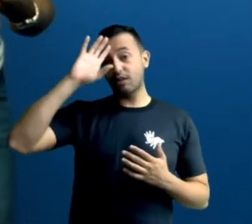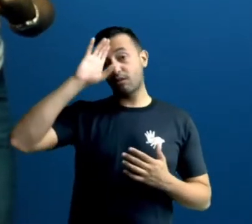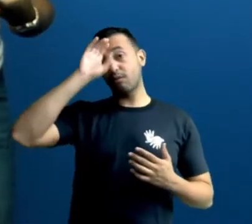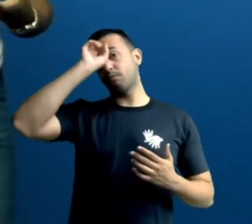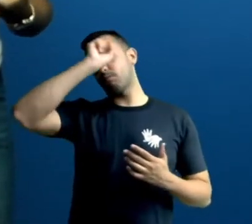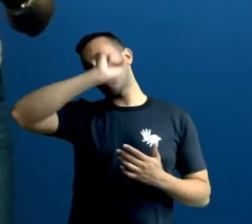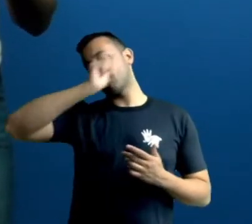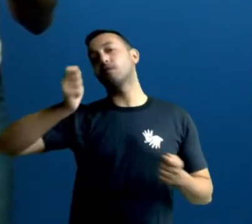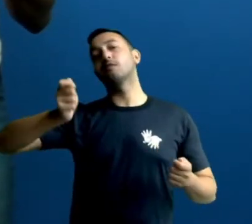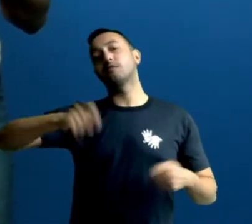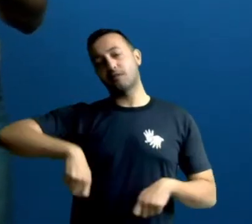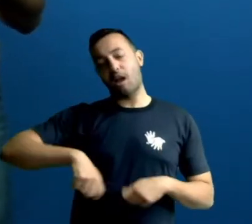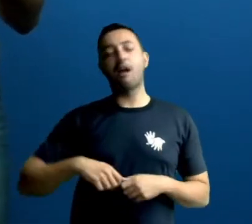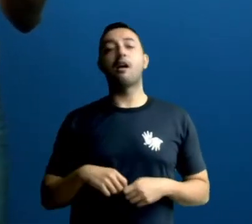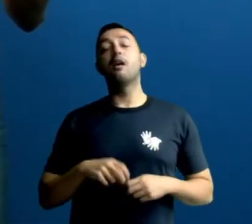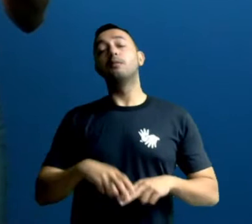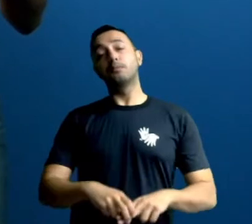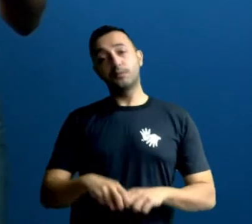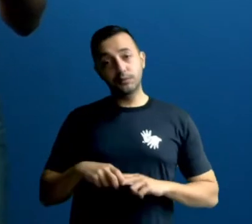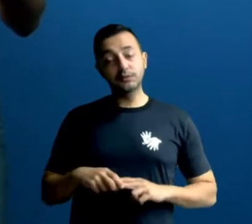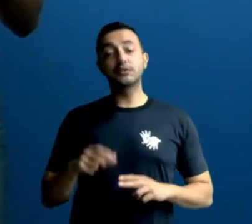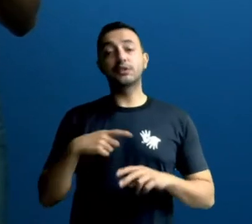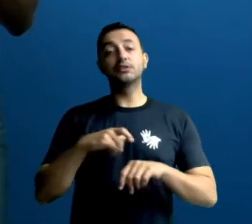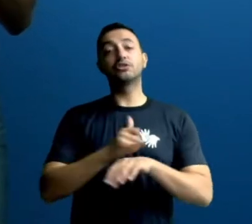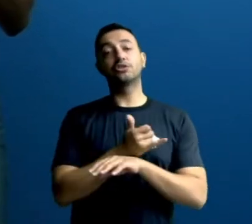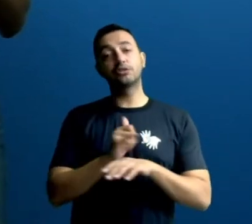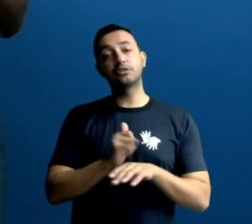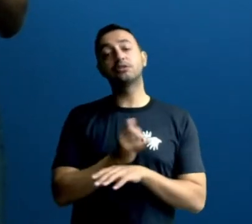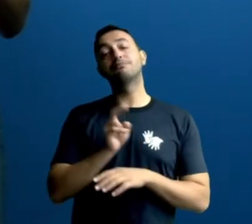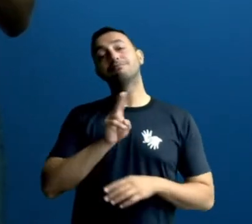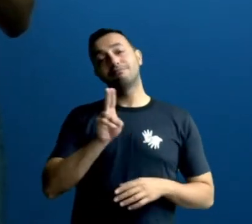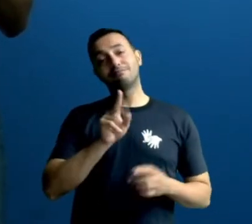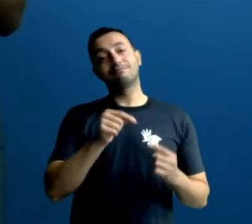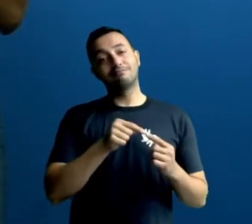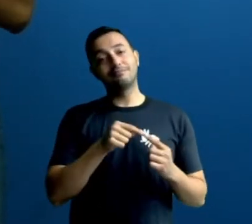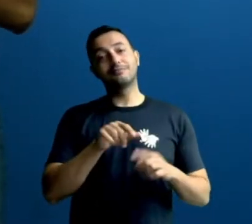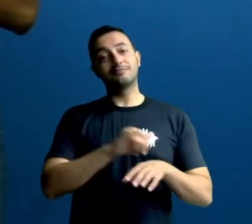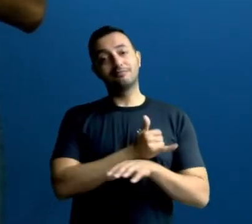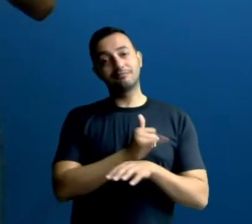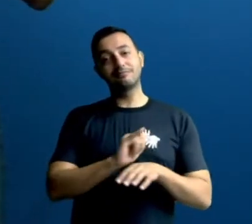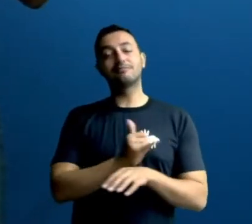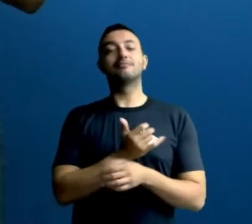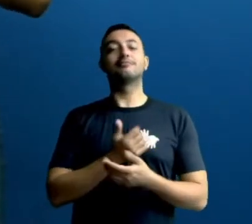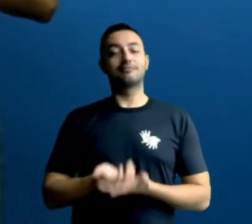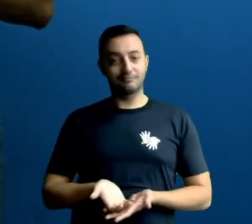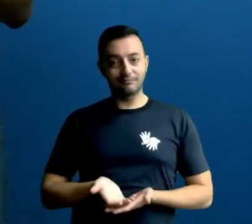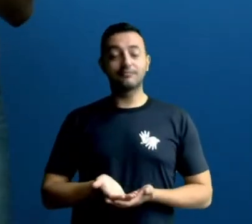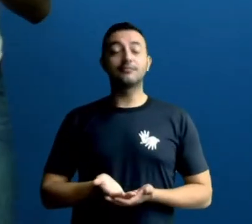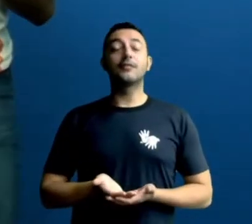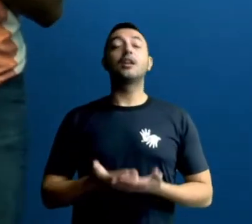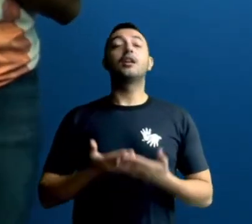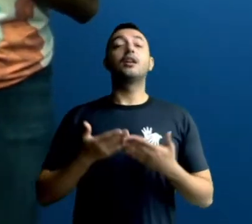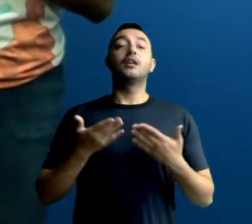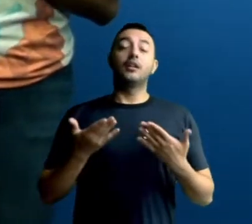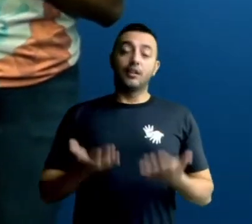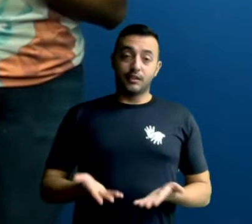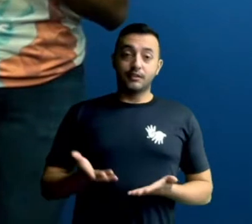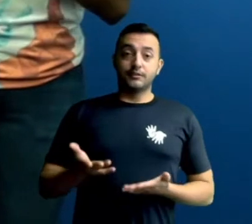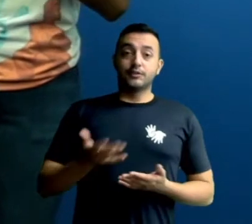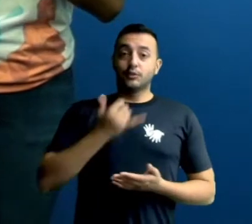ali acontece. Então, é por isso que nós temos as estratégias. O nome já fala, estratégias. Mas vamos